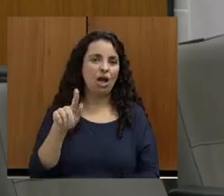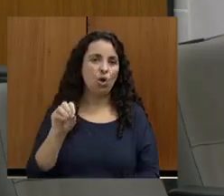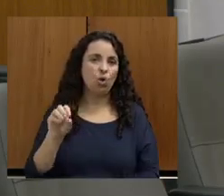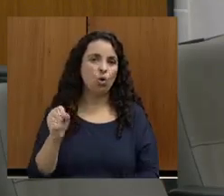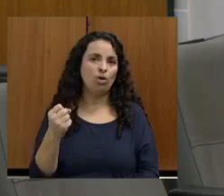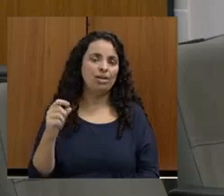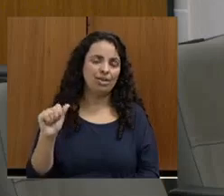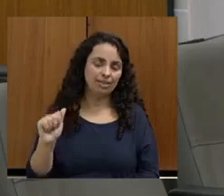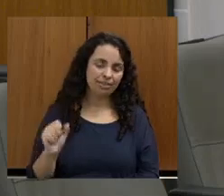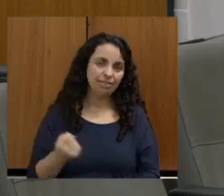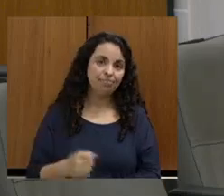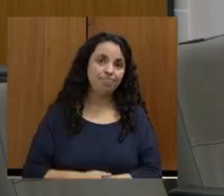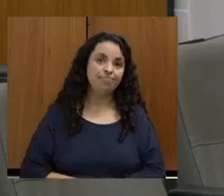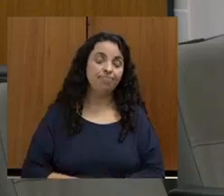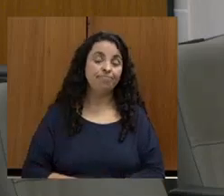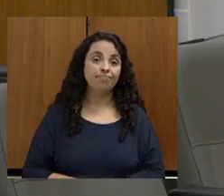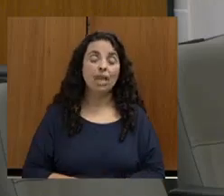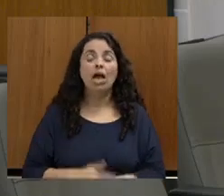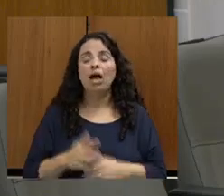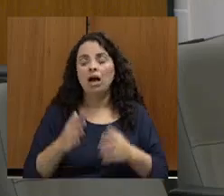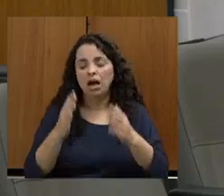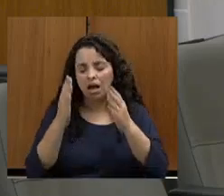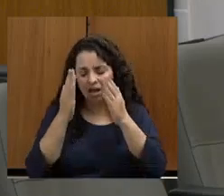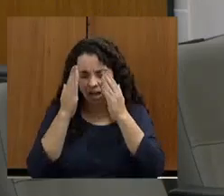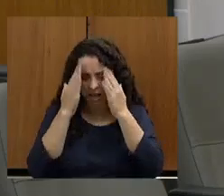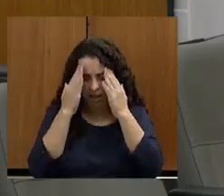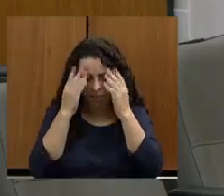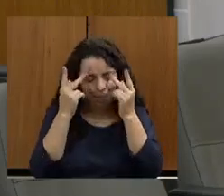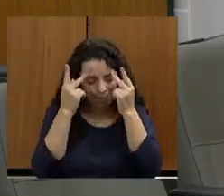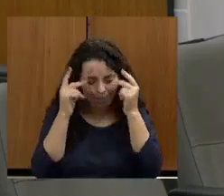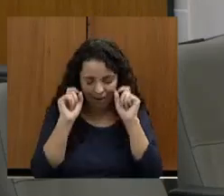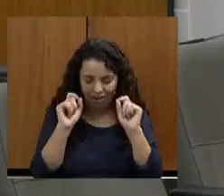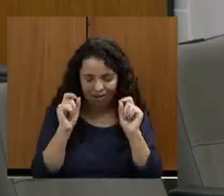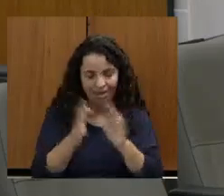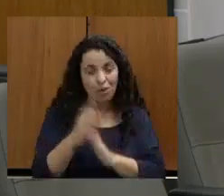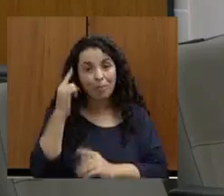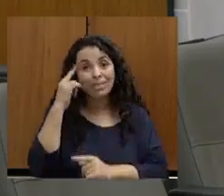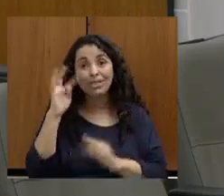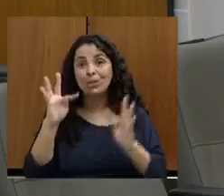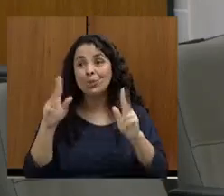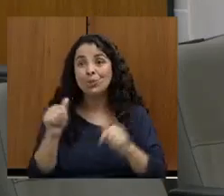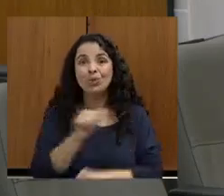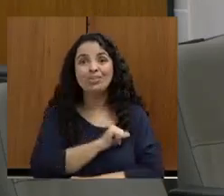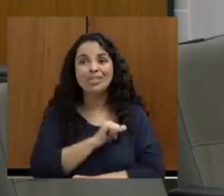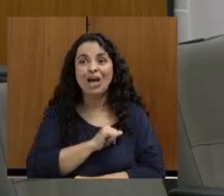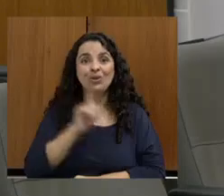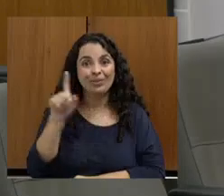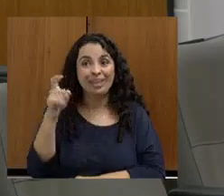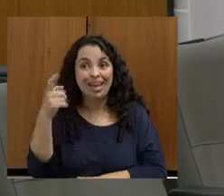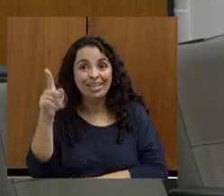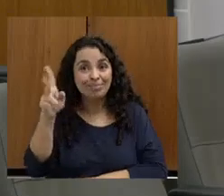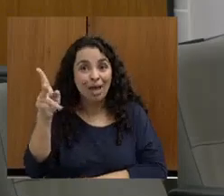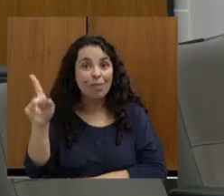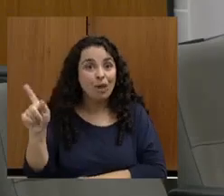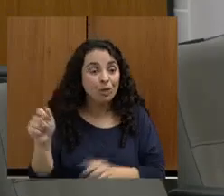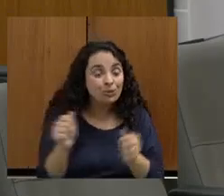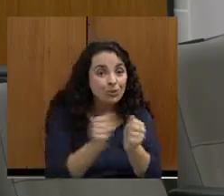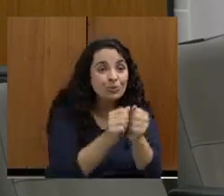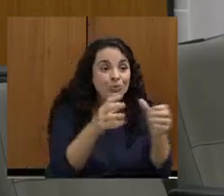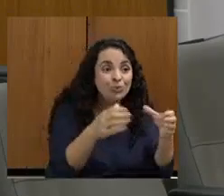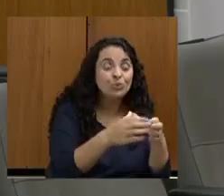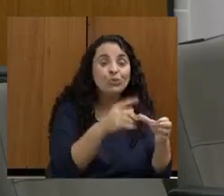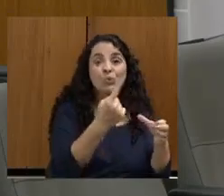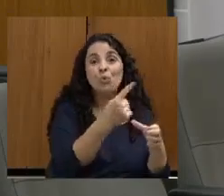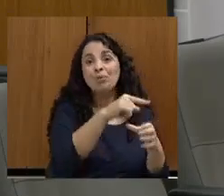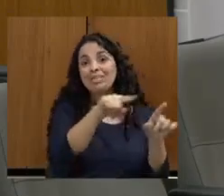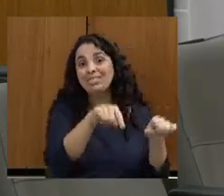quê? Eu pensei que iam ficar todos juntos, todos unidos, que eles teriam o bom senso de se dividissem ou subdividissem, fossem